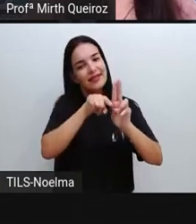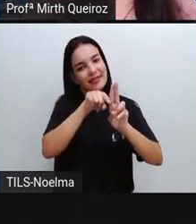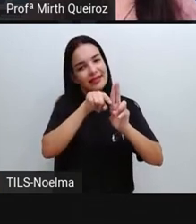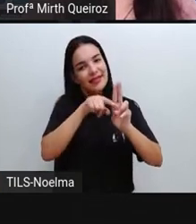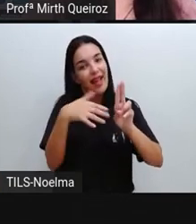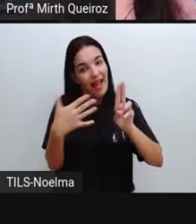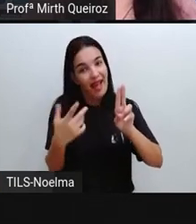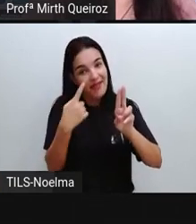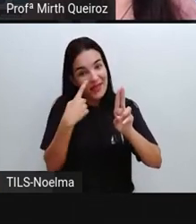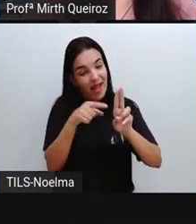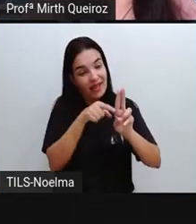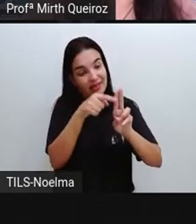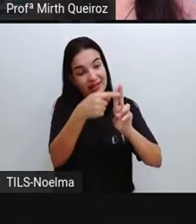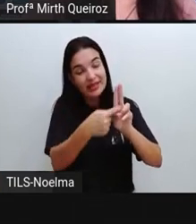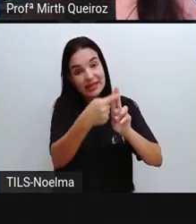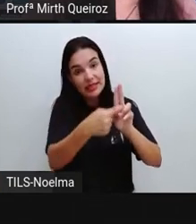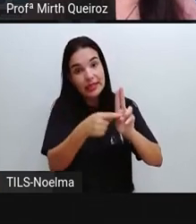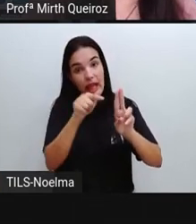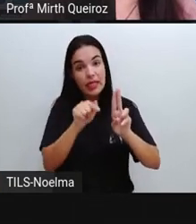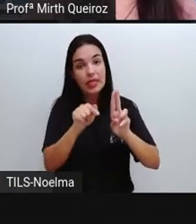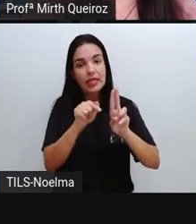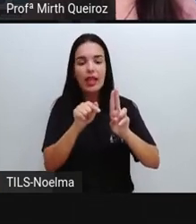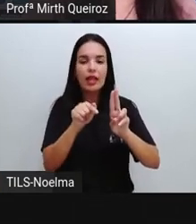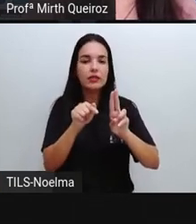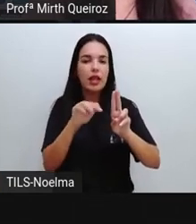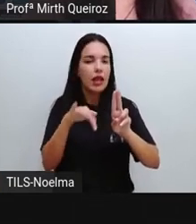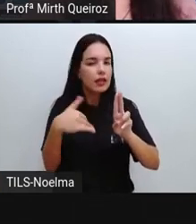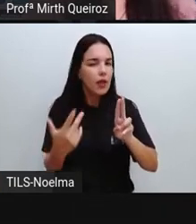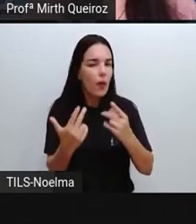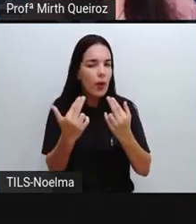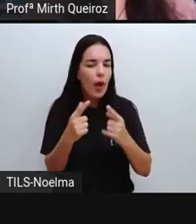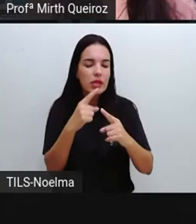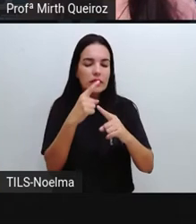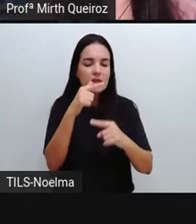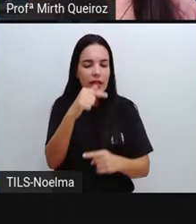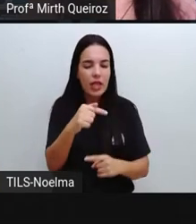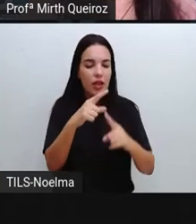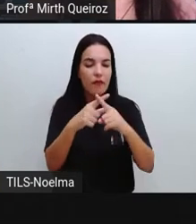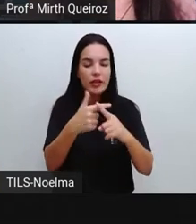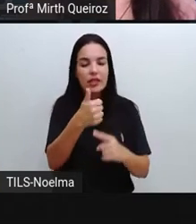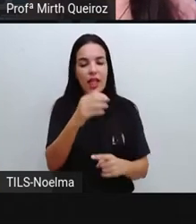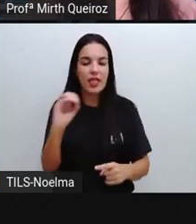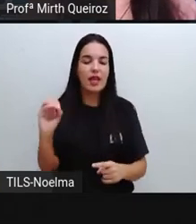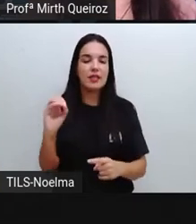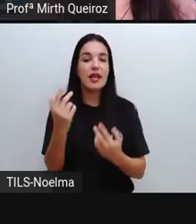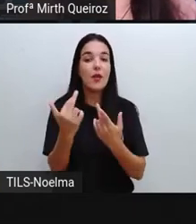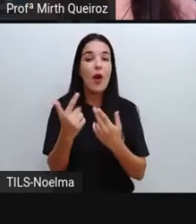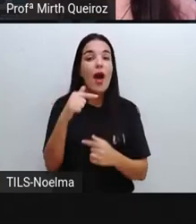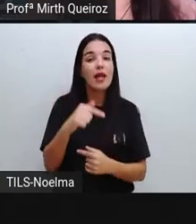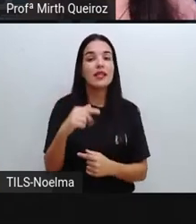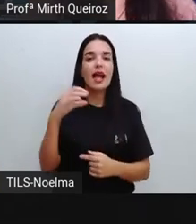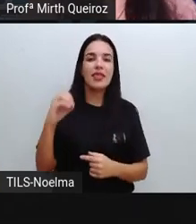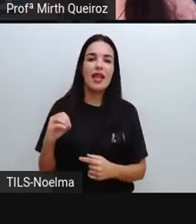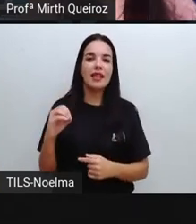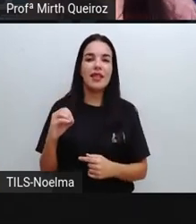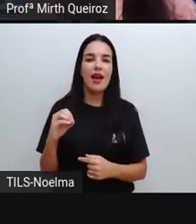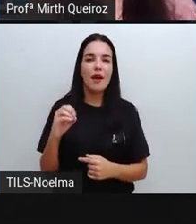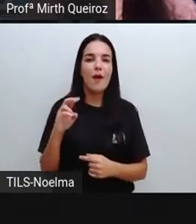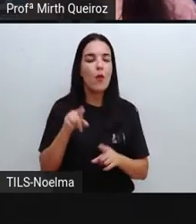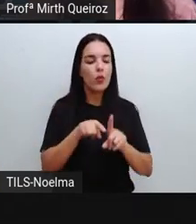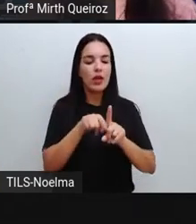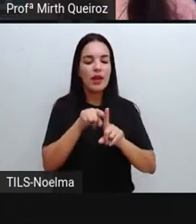não simplesmente 7 se são 7 dezenas é o mesmo que 7 vezes dez é igual a